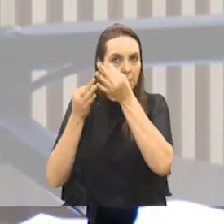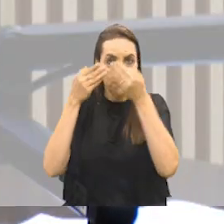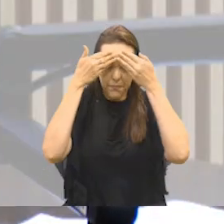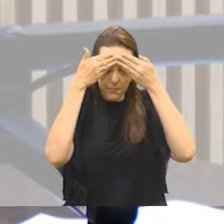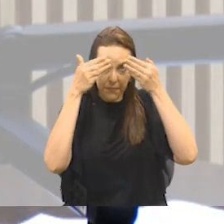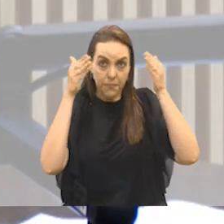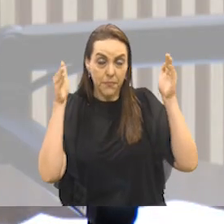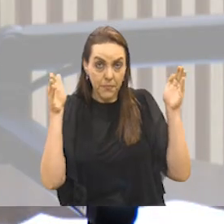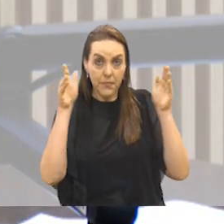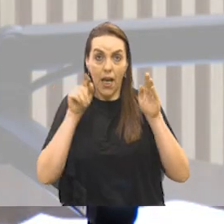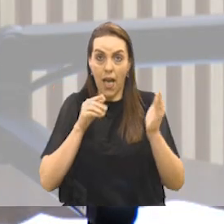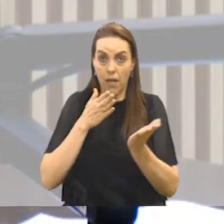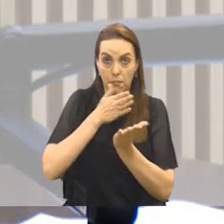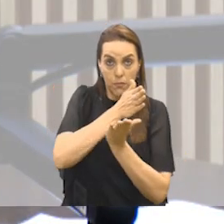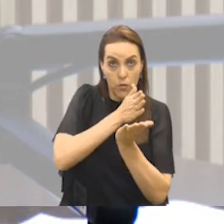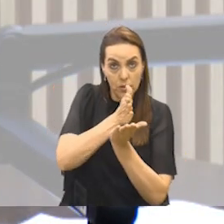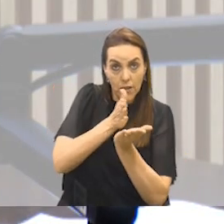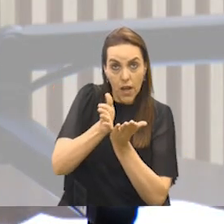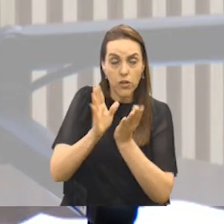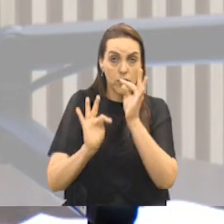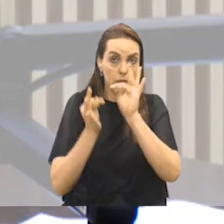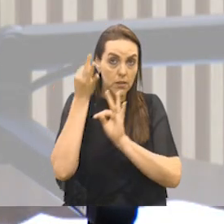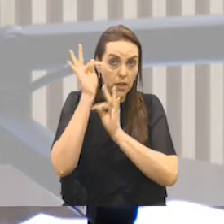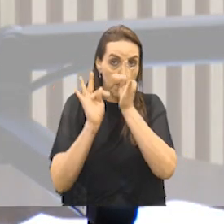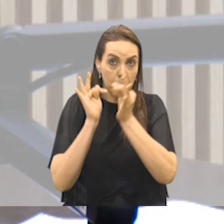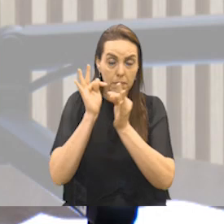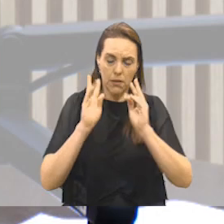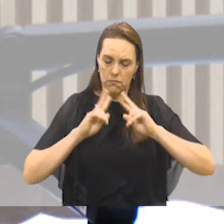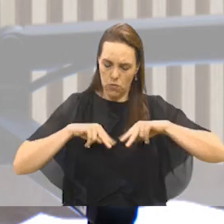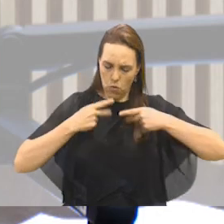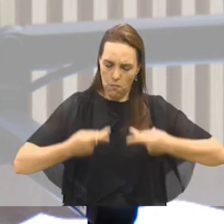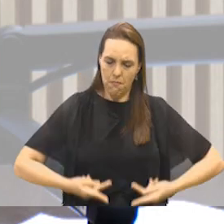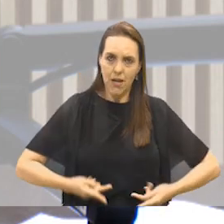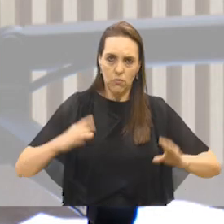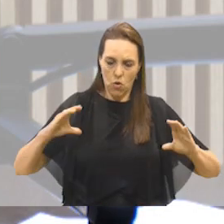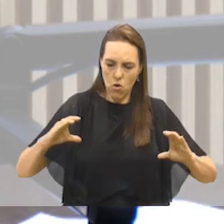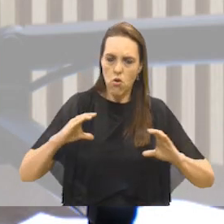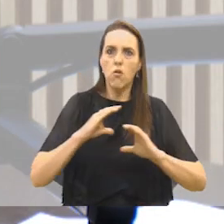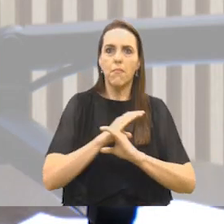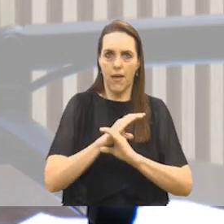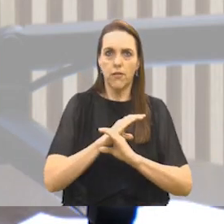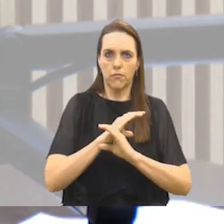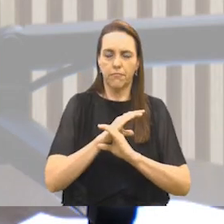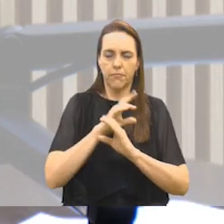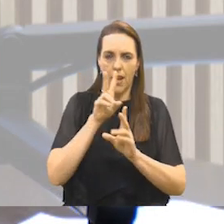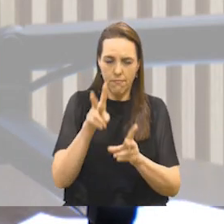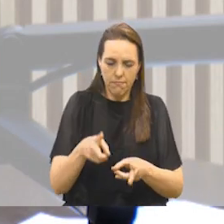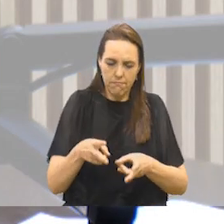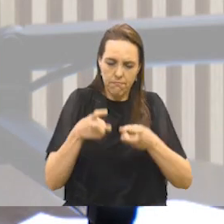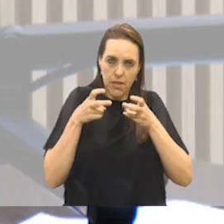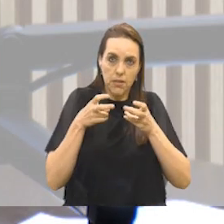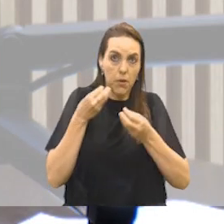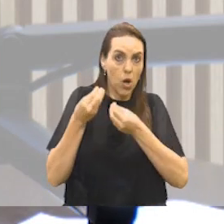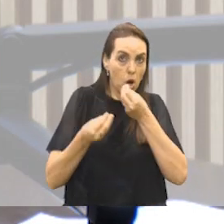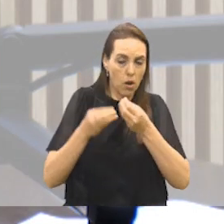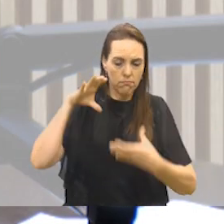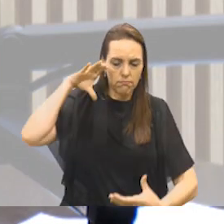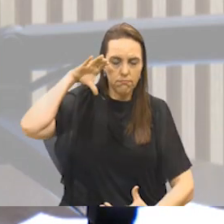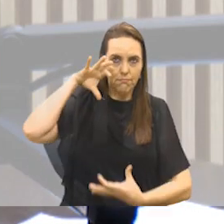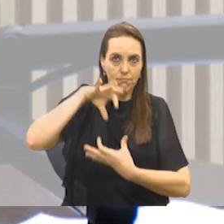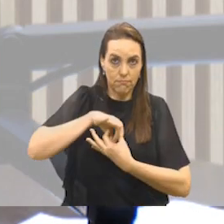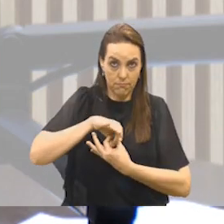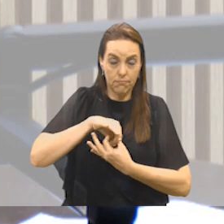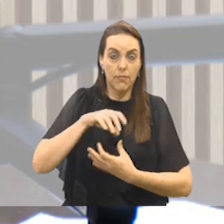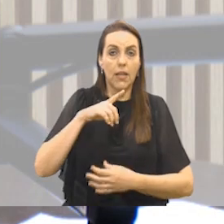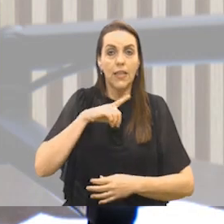a terapia holística, ela é uma abordagem terapêutica que vai trabalhar o ser humano como um todo. Ela vai olhar para o ser